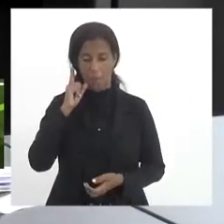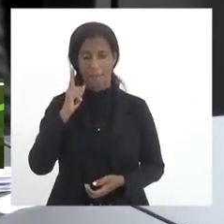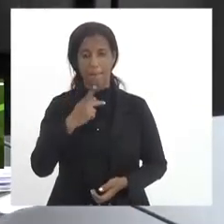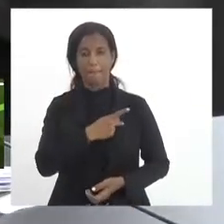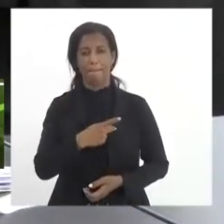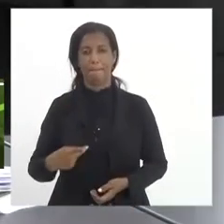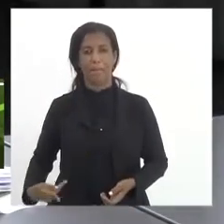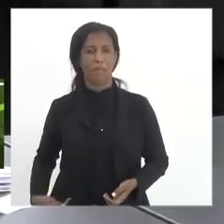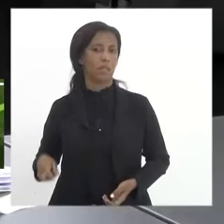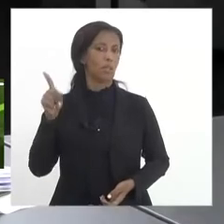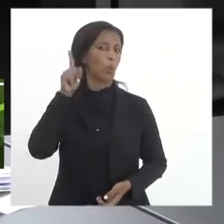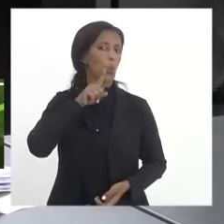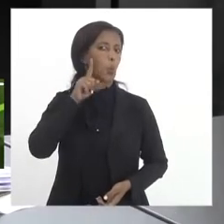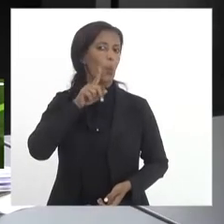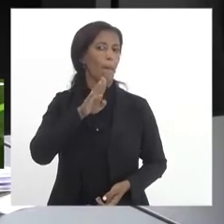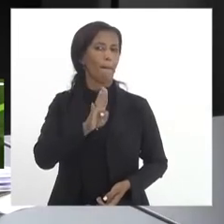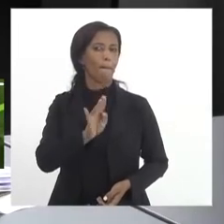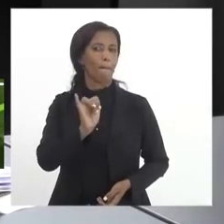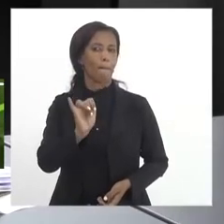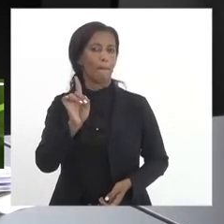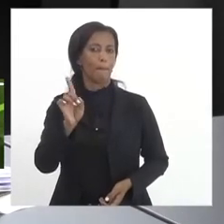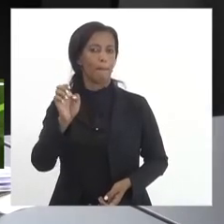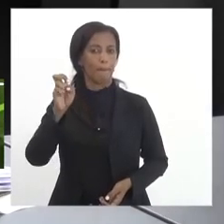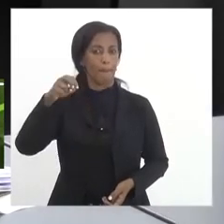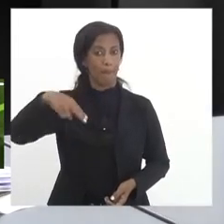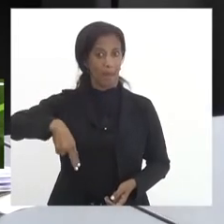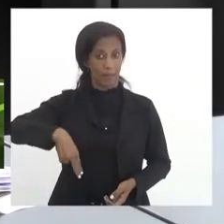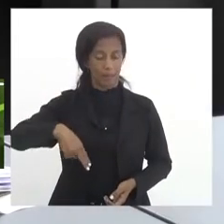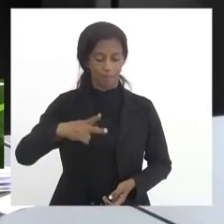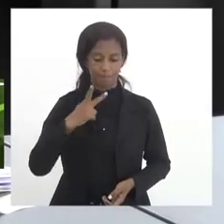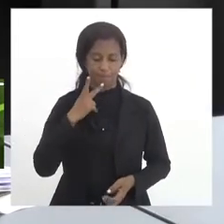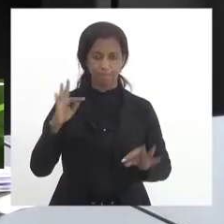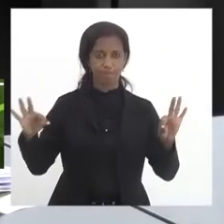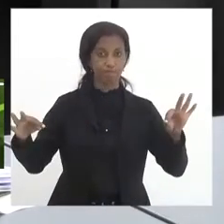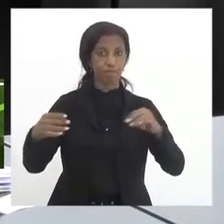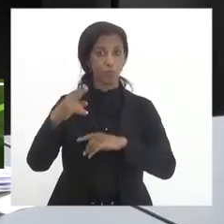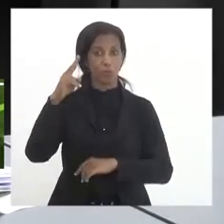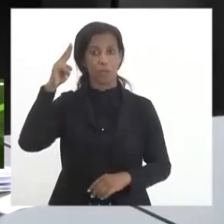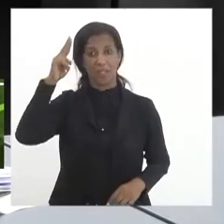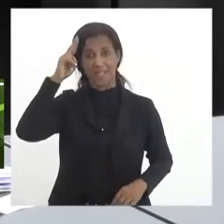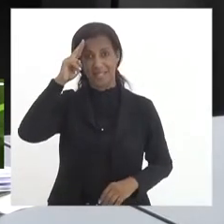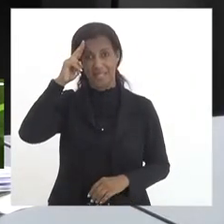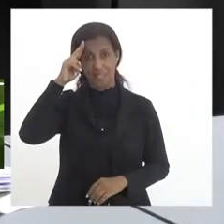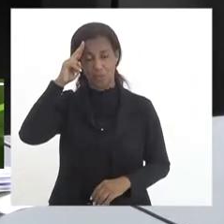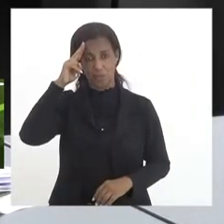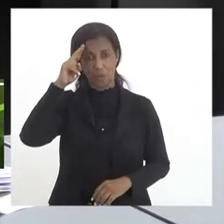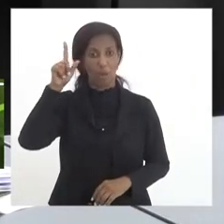né, determinou que todo o exército americano tem que se vacinar.